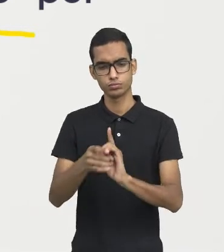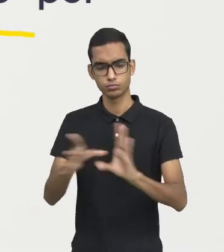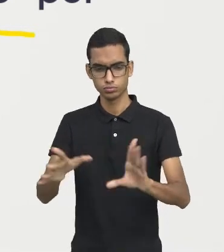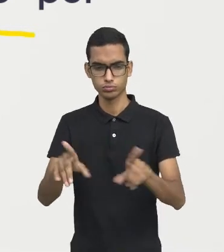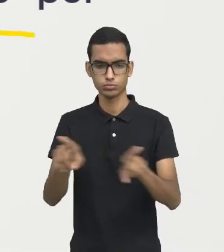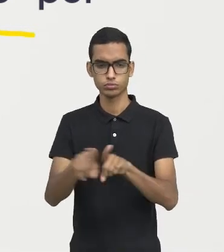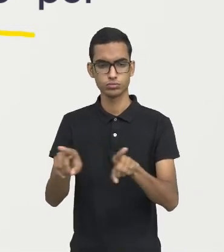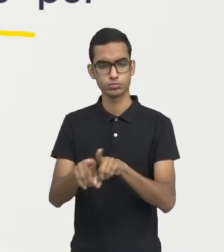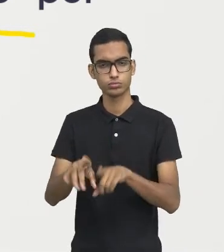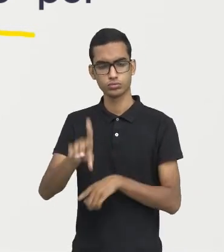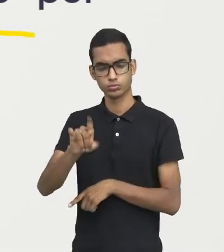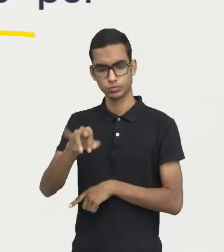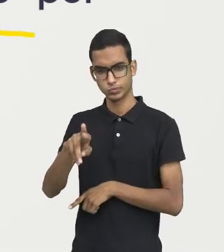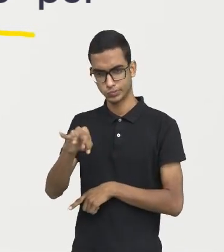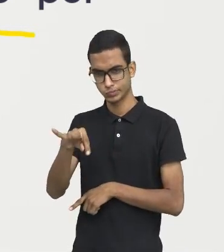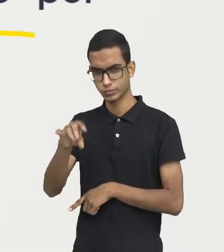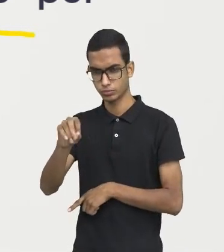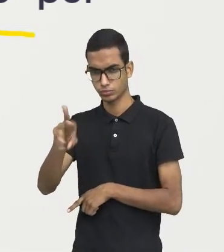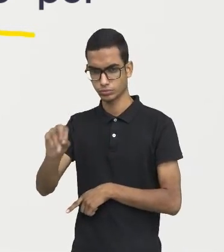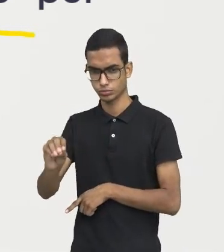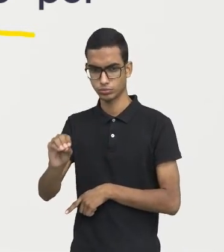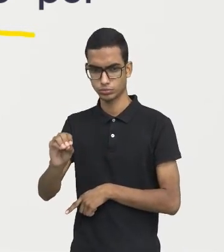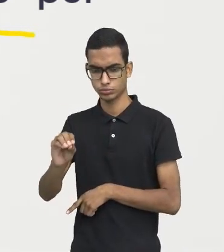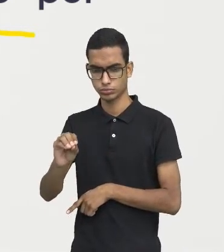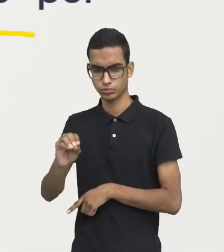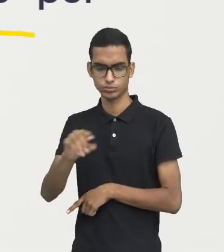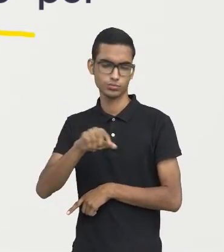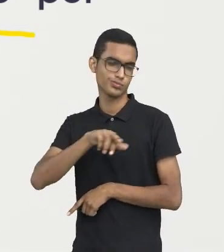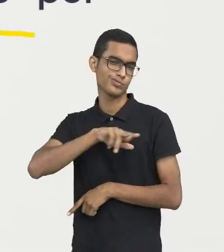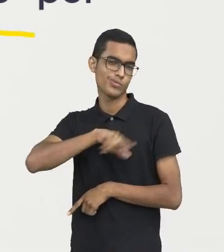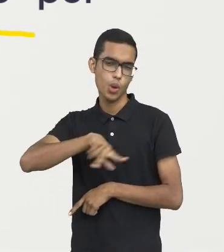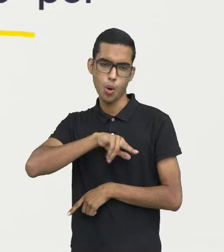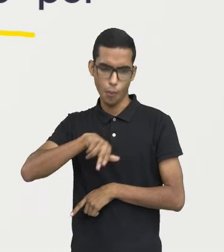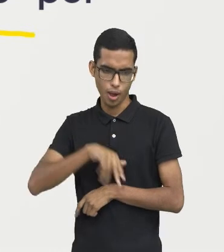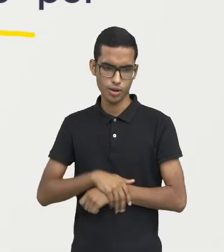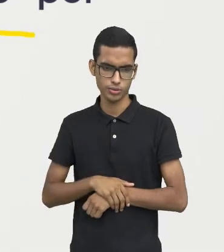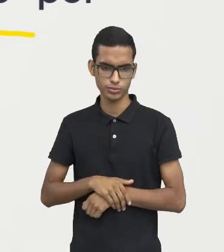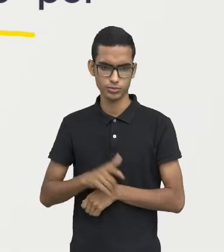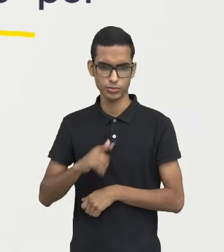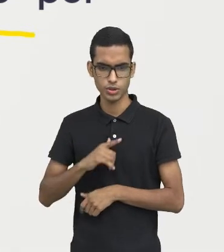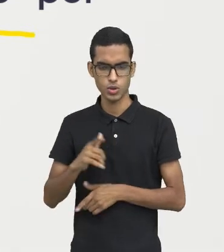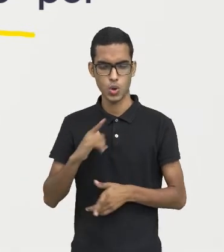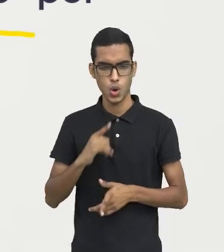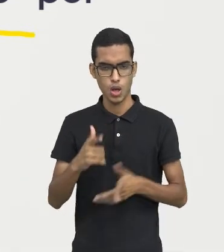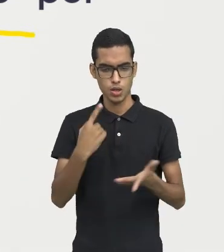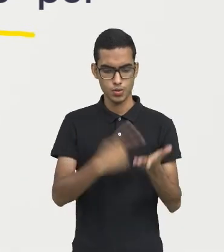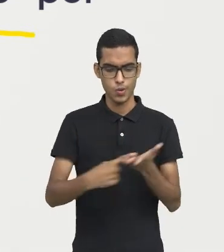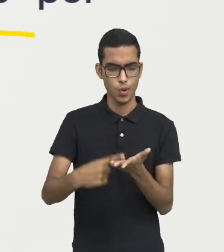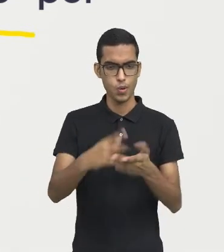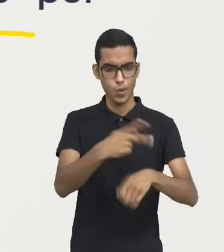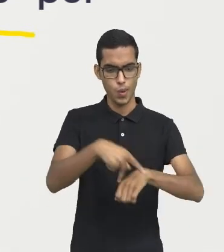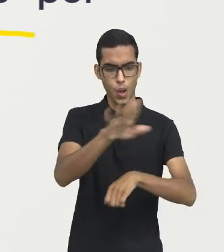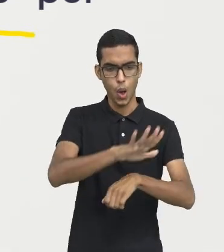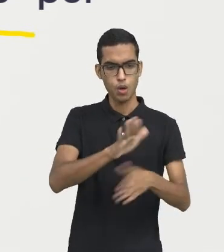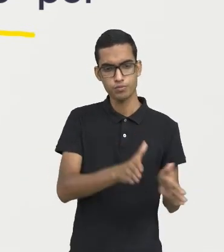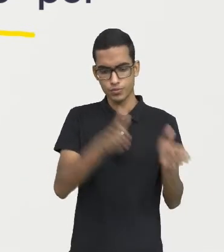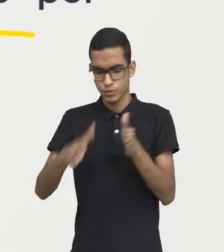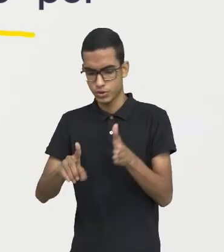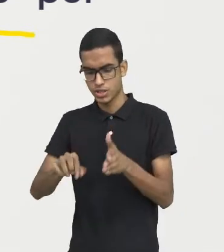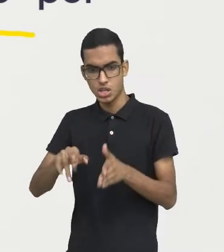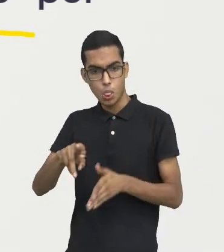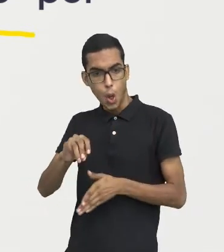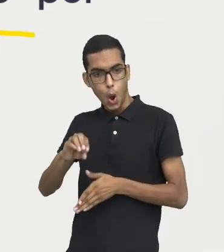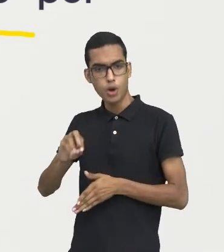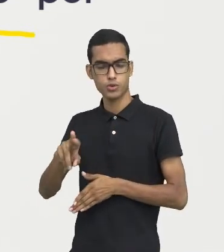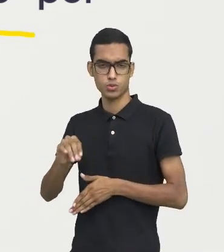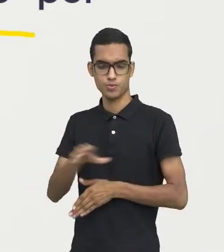não seria, porque o diretório vem justamente depois dessa fase da convenção. Vamos